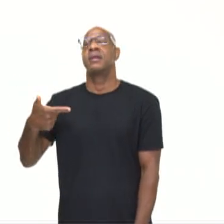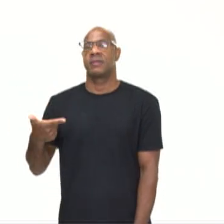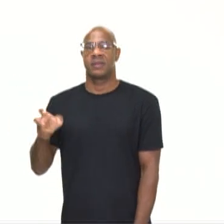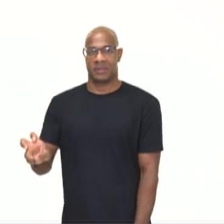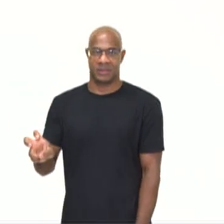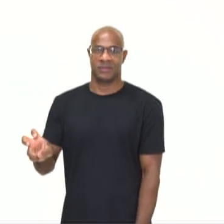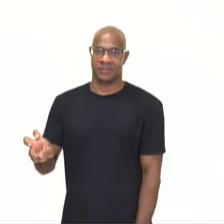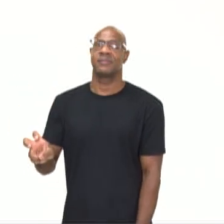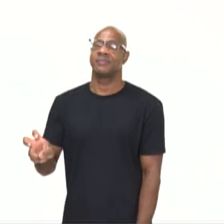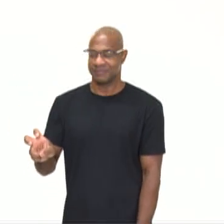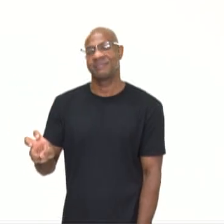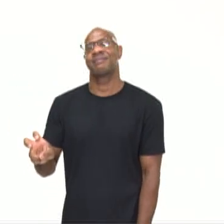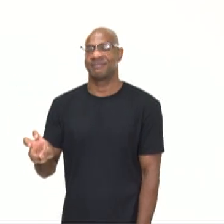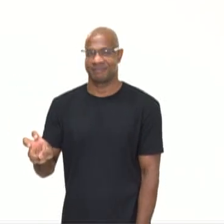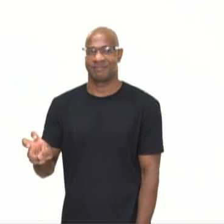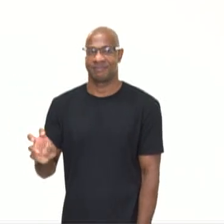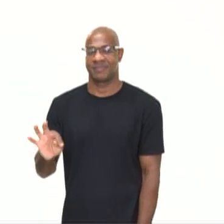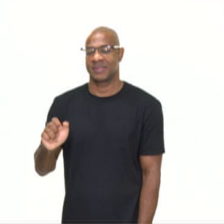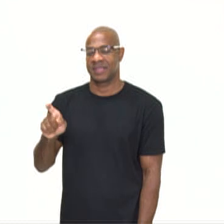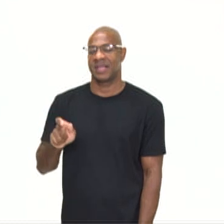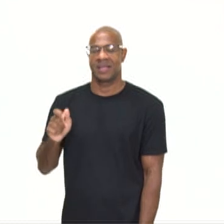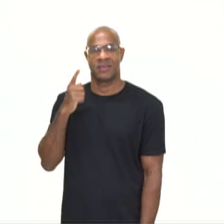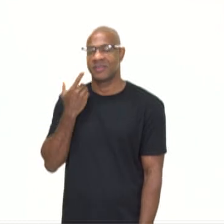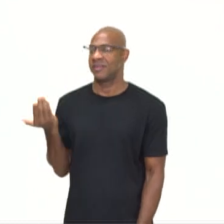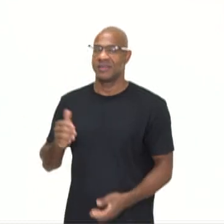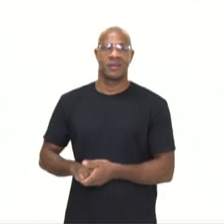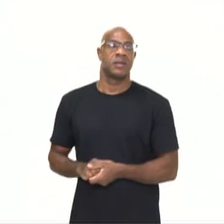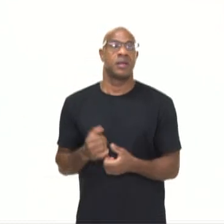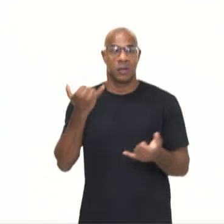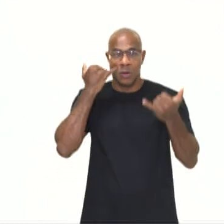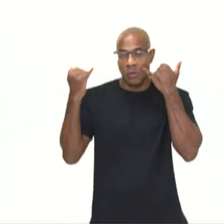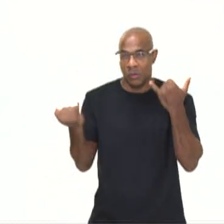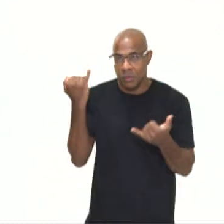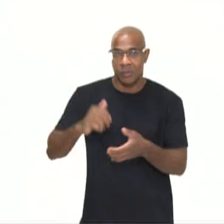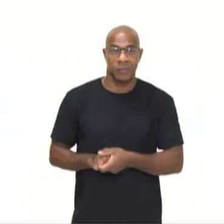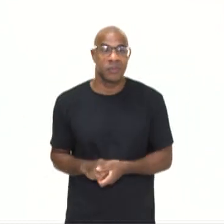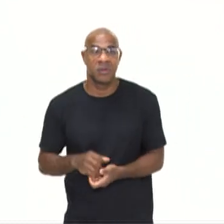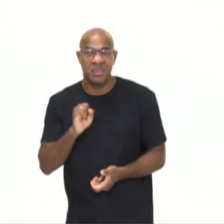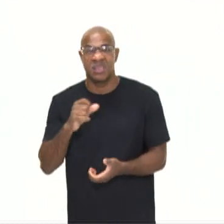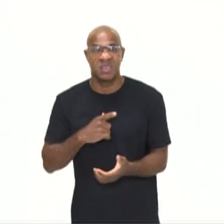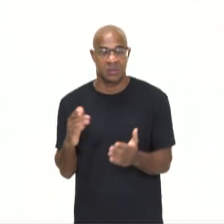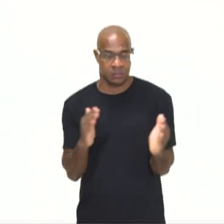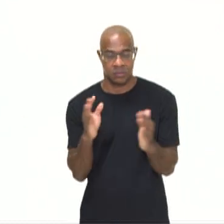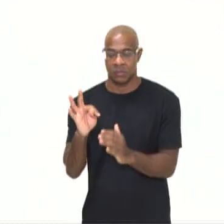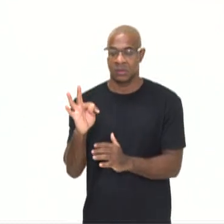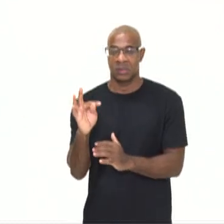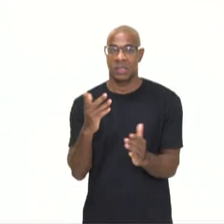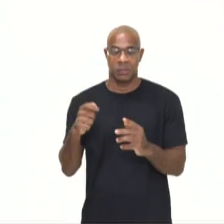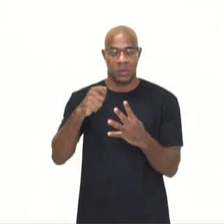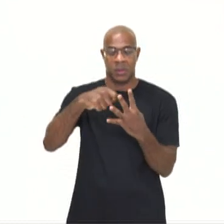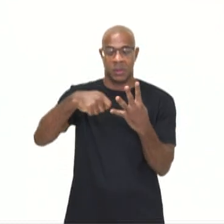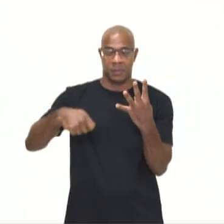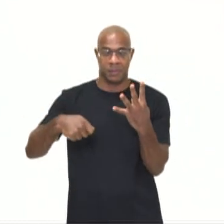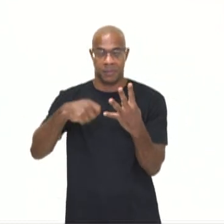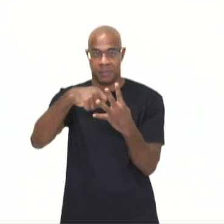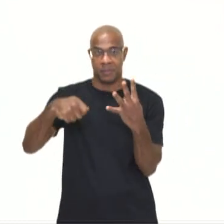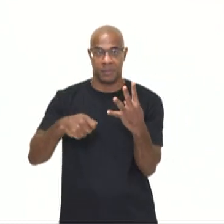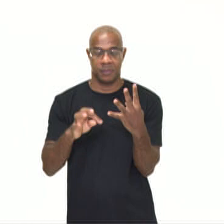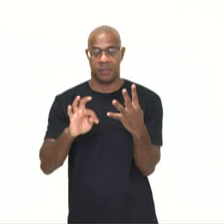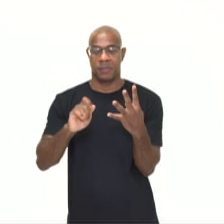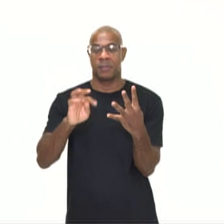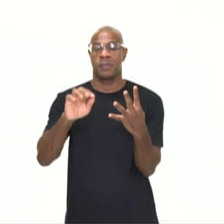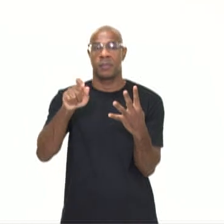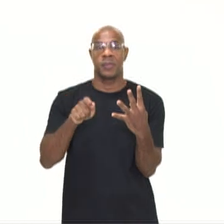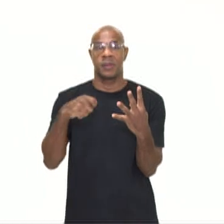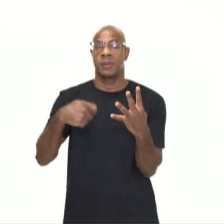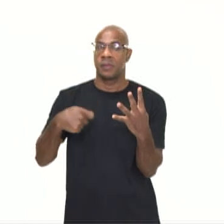6,25% ao mês. Aqui tem uma informação bem importante para você. Se o tempo foi dado em meses, a taxa